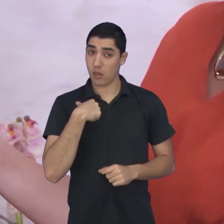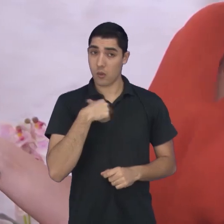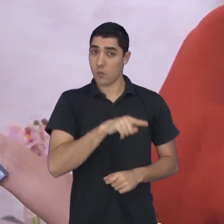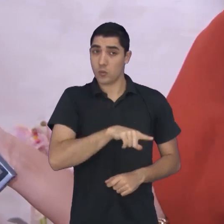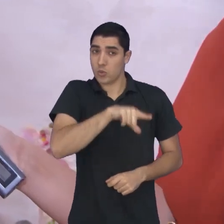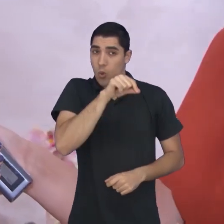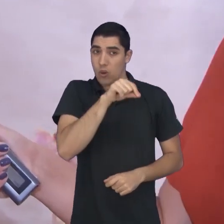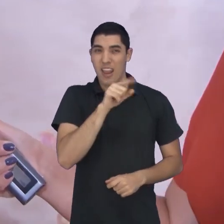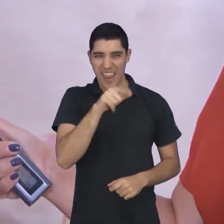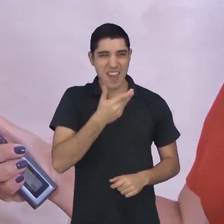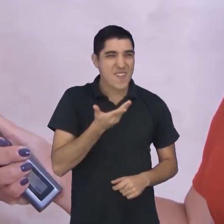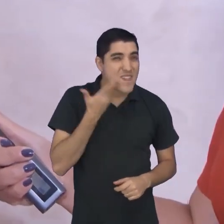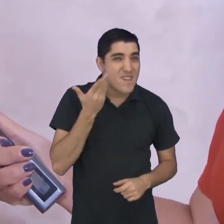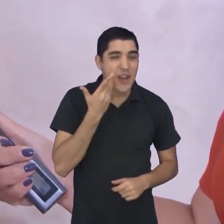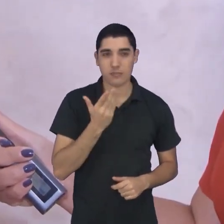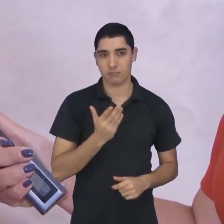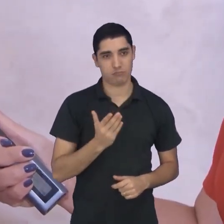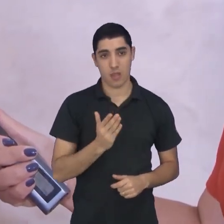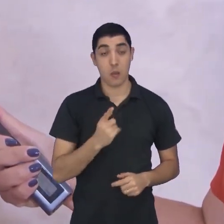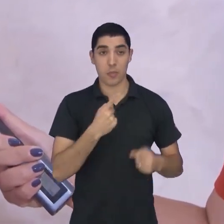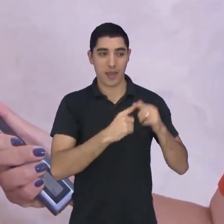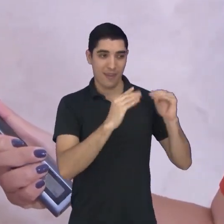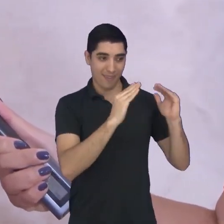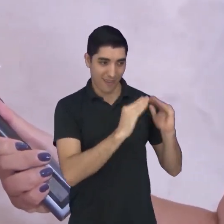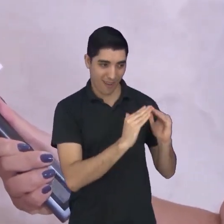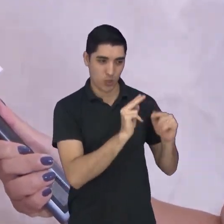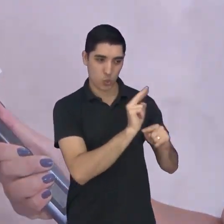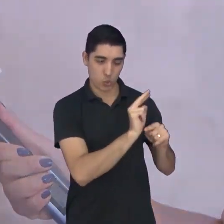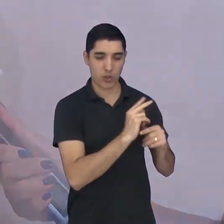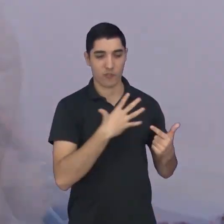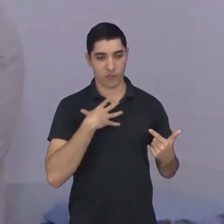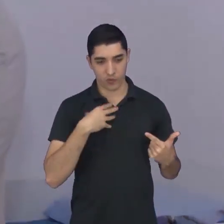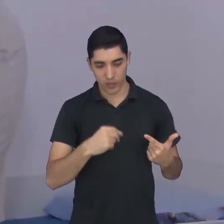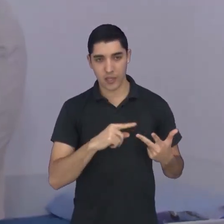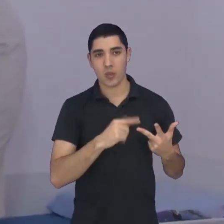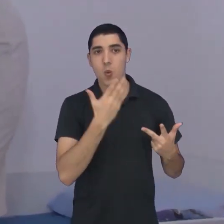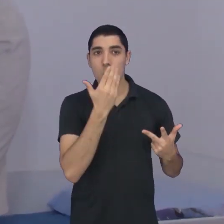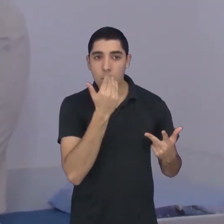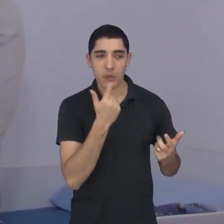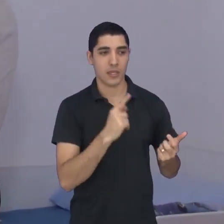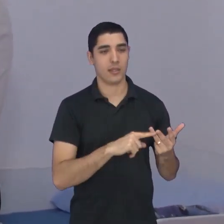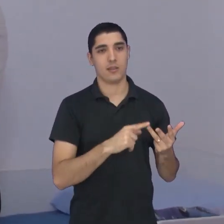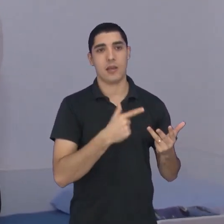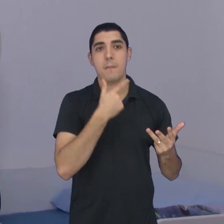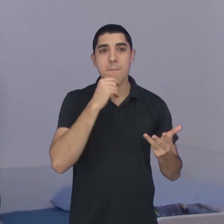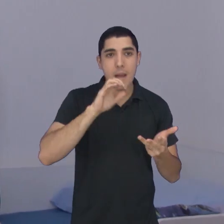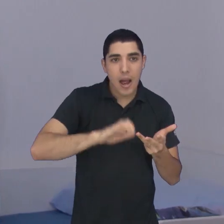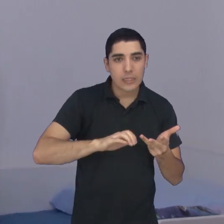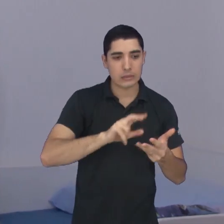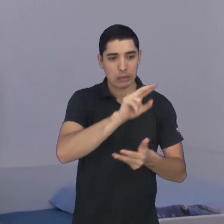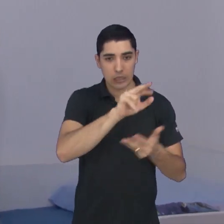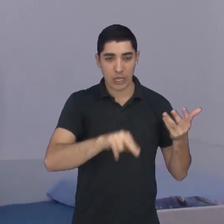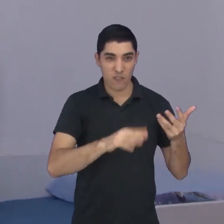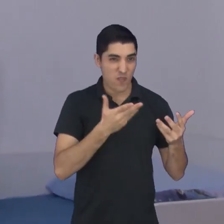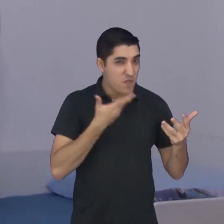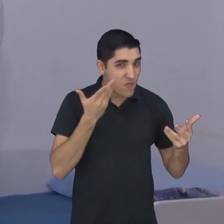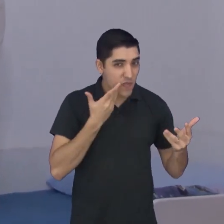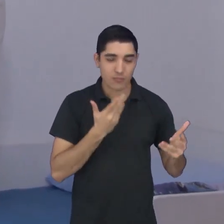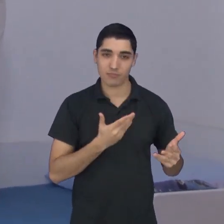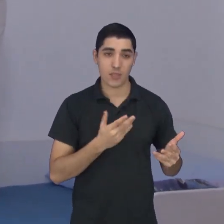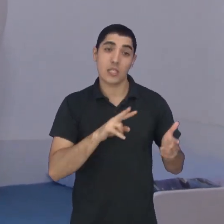que não é fácil, porque, assim, cuidar da casa, marido, filho, almoço, janta, não é fácil, né? Eu falo que é